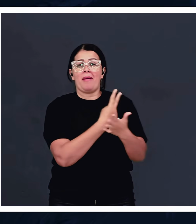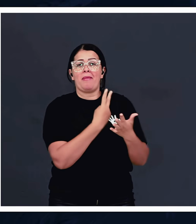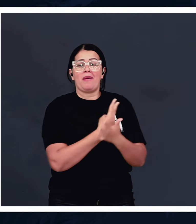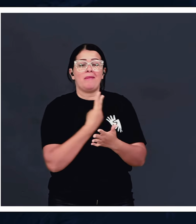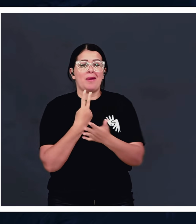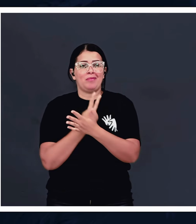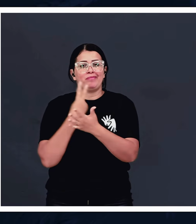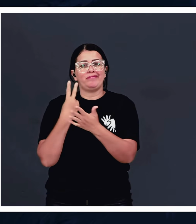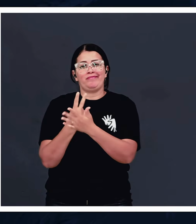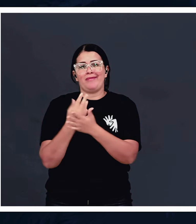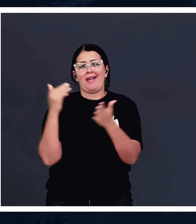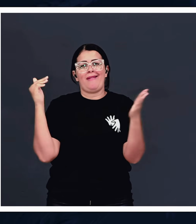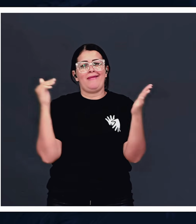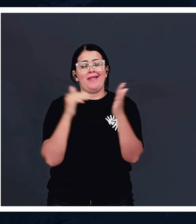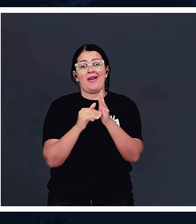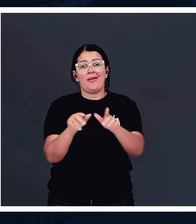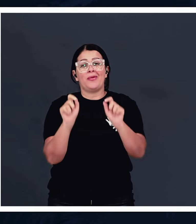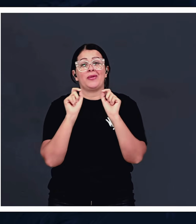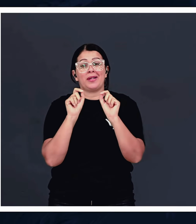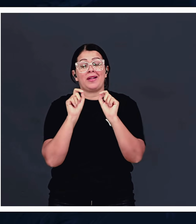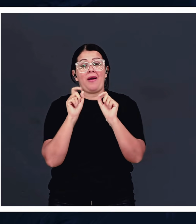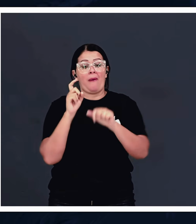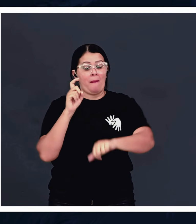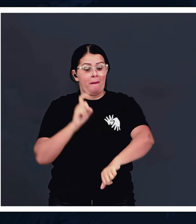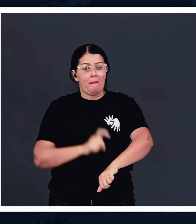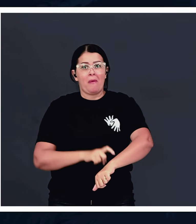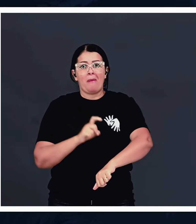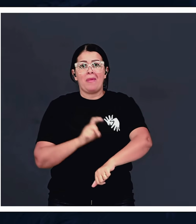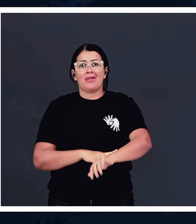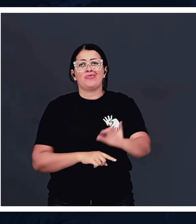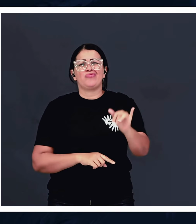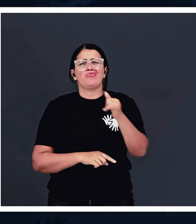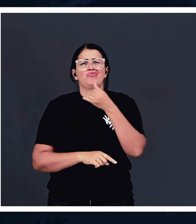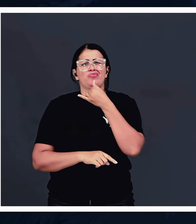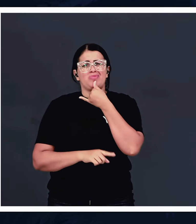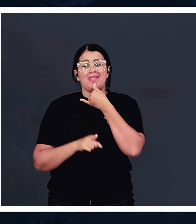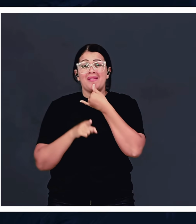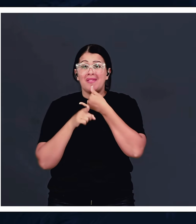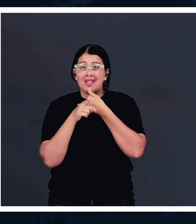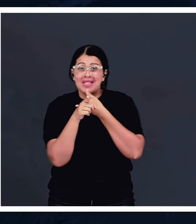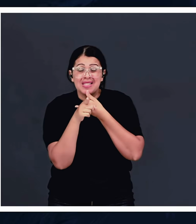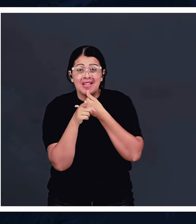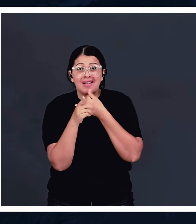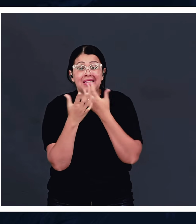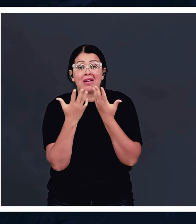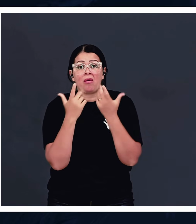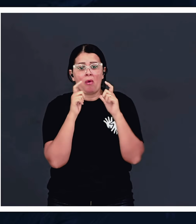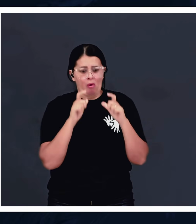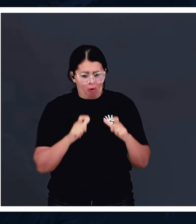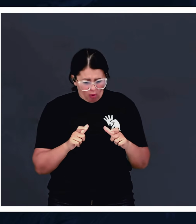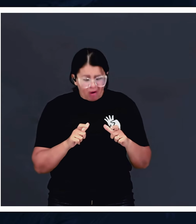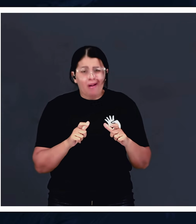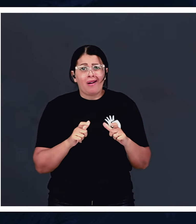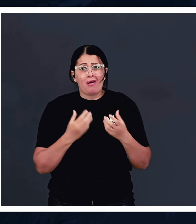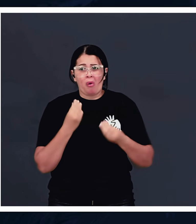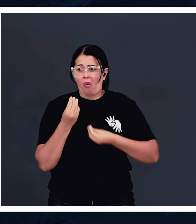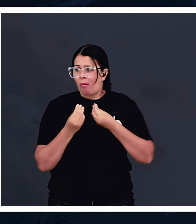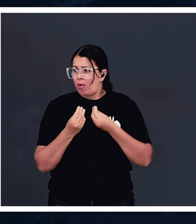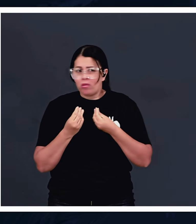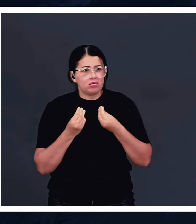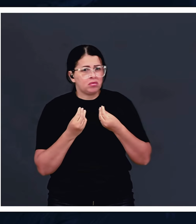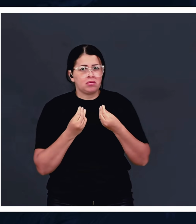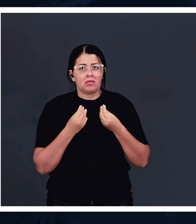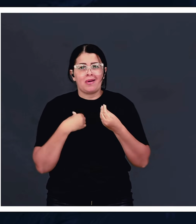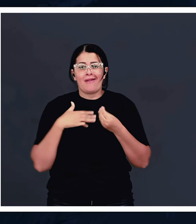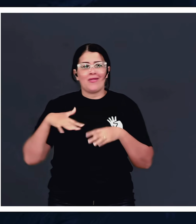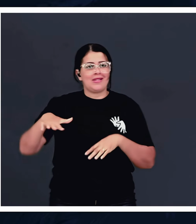grandes, até, amados, que chega um momento triste em que você não sabe onde está. Às vezes você está aqui, ó,